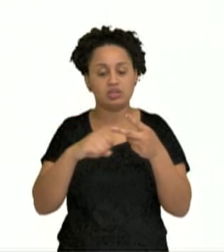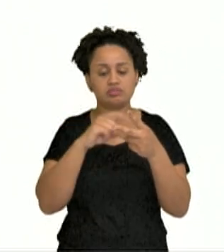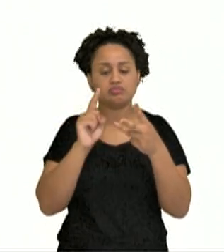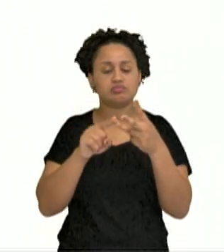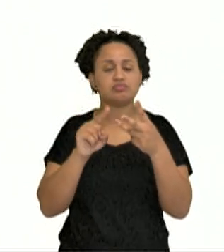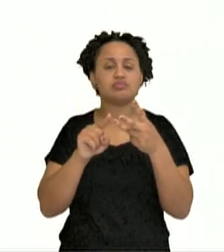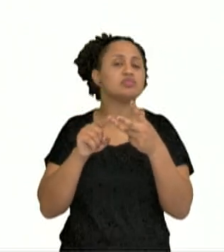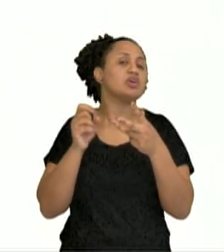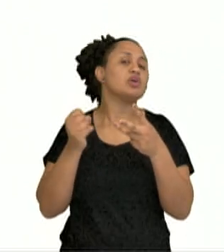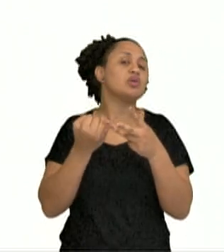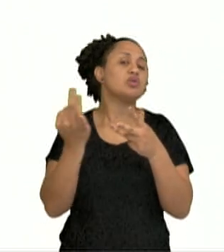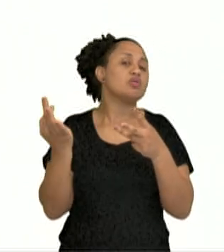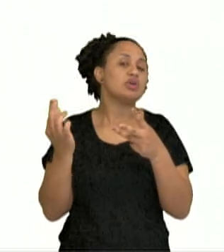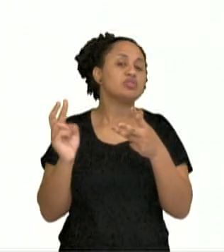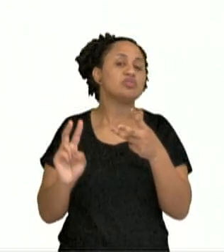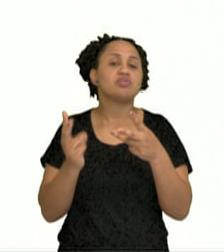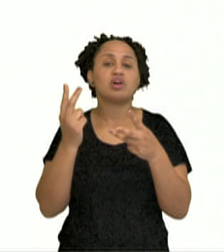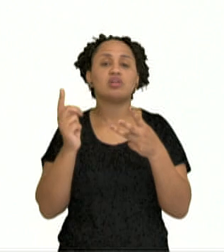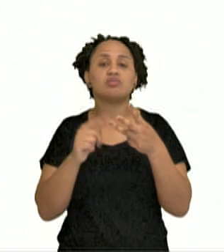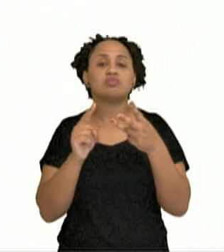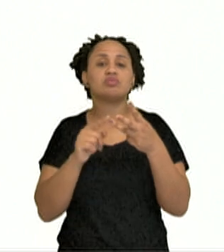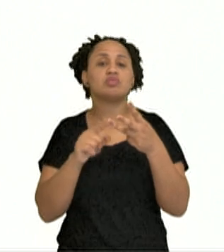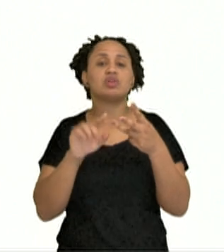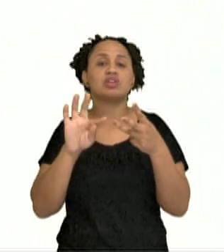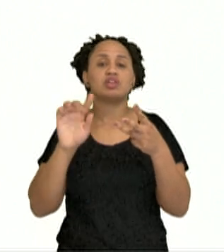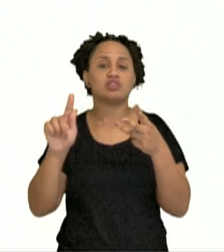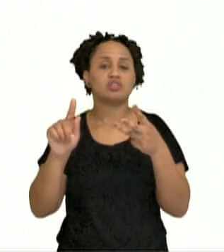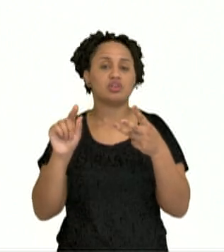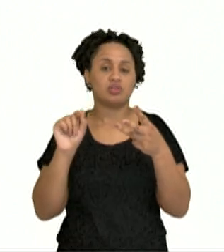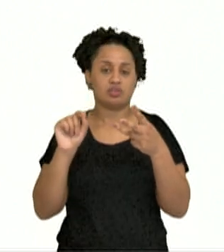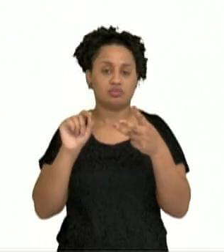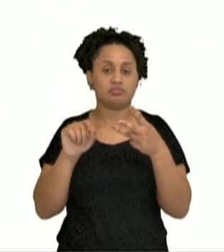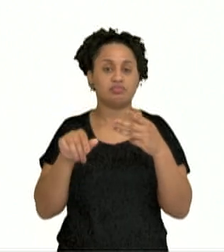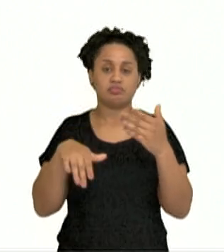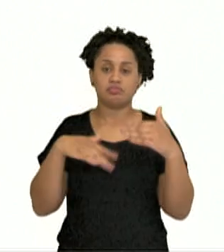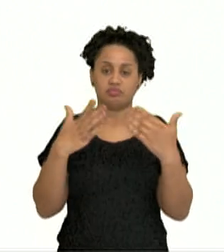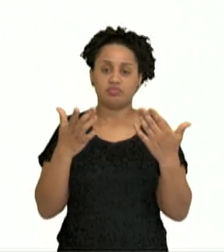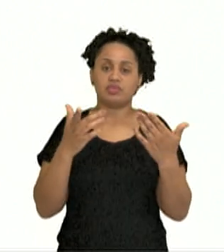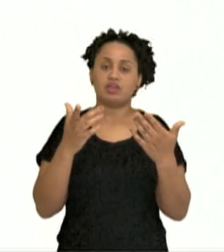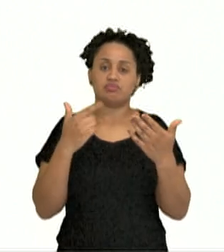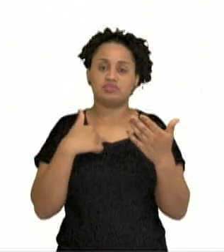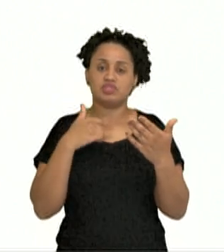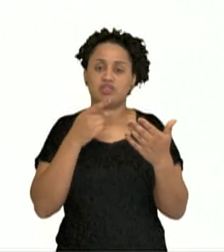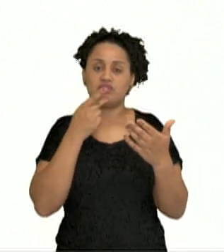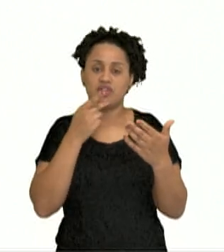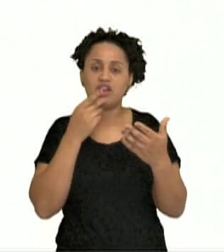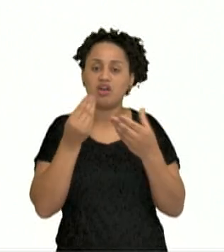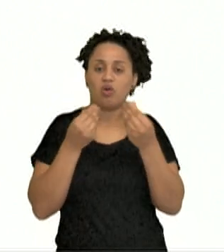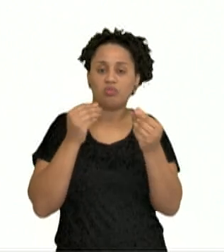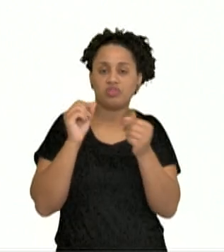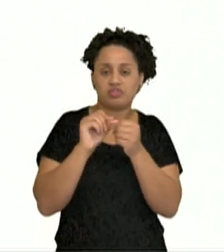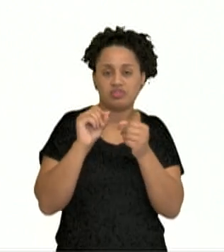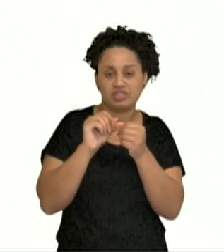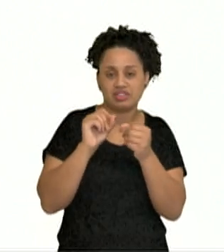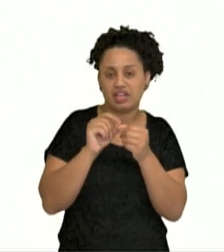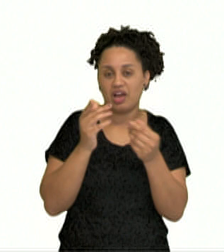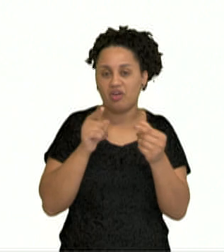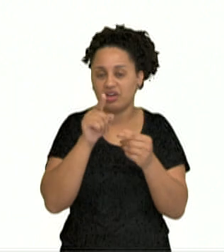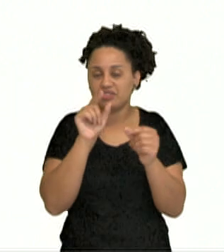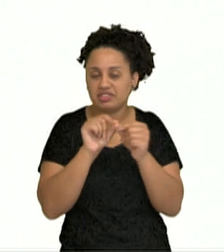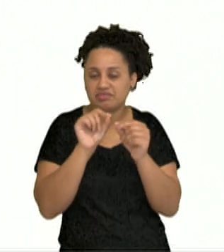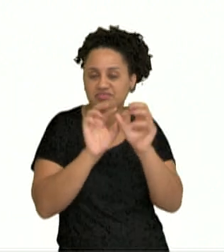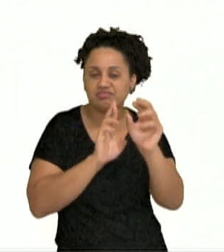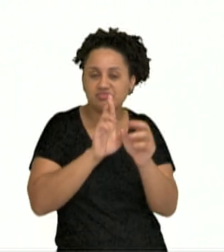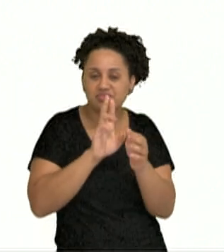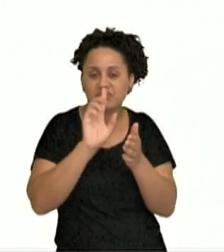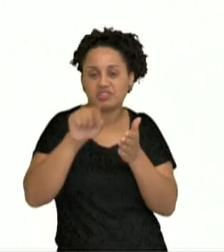ângulo, e agora a pergunta é qual é a tangente desse ângulo. Então, já falei o que era para fazer, né? Só falta vocês